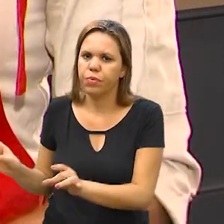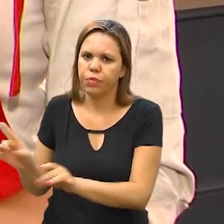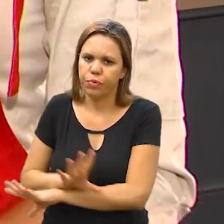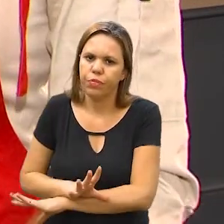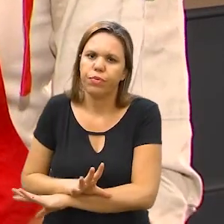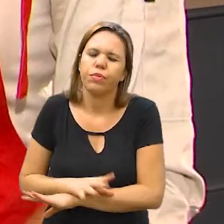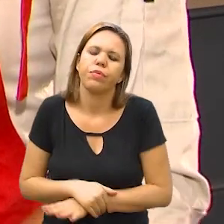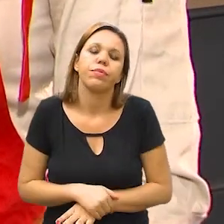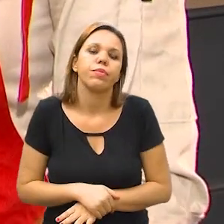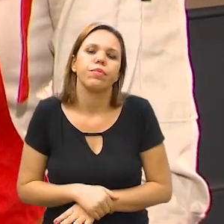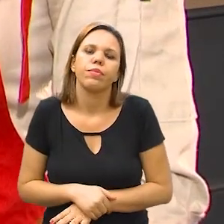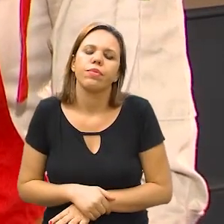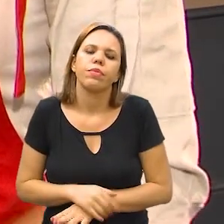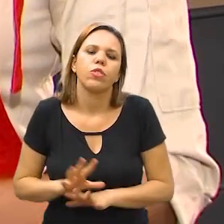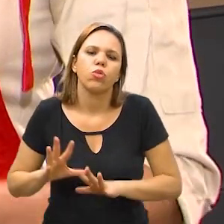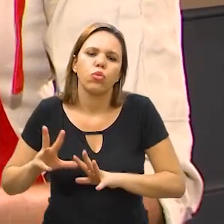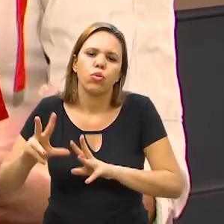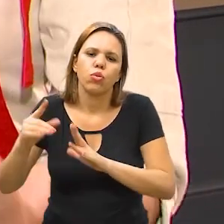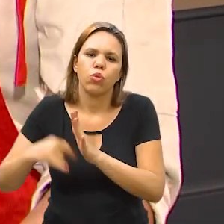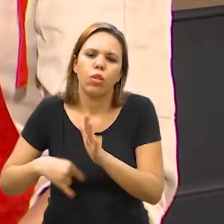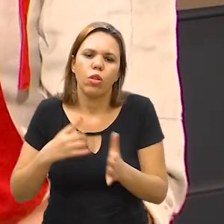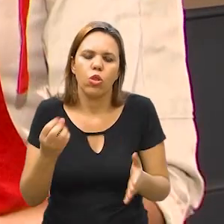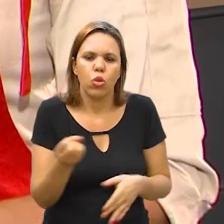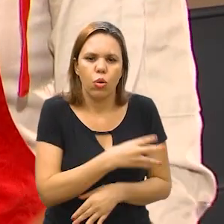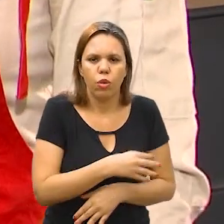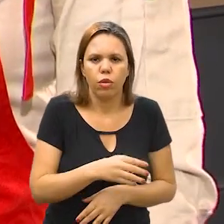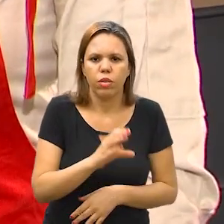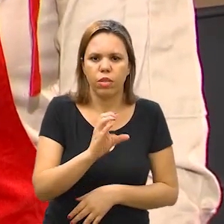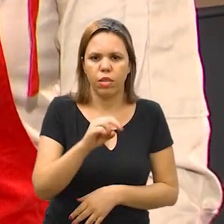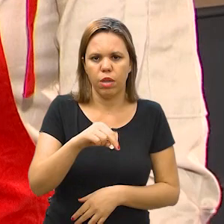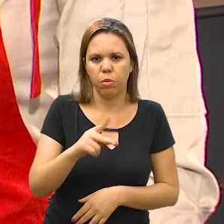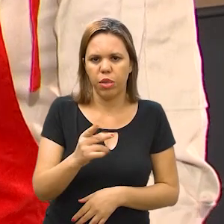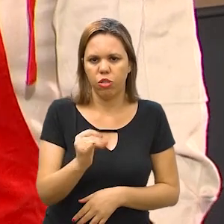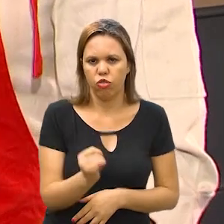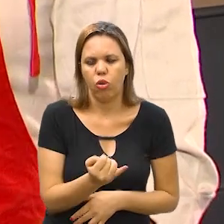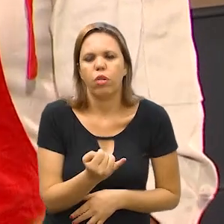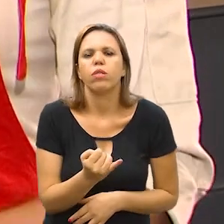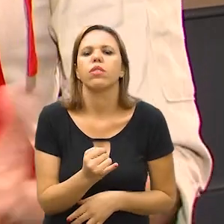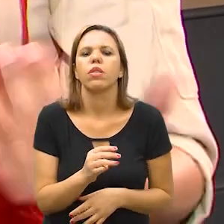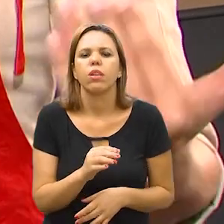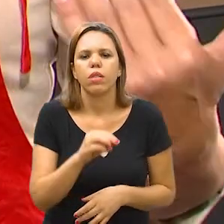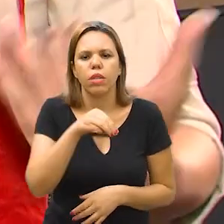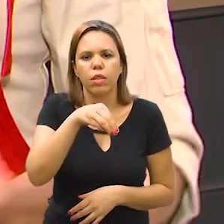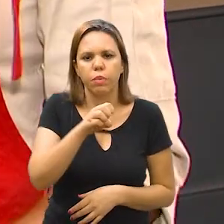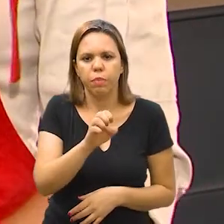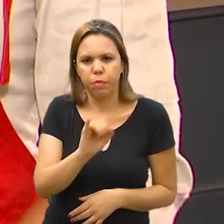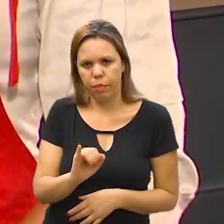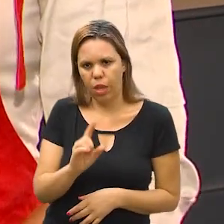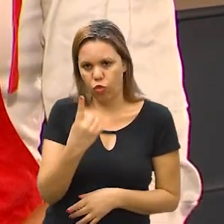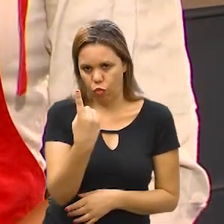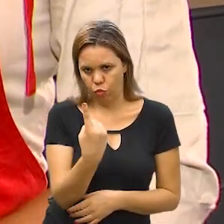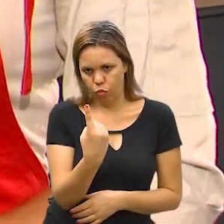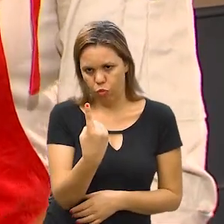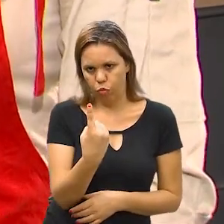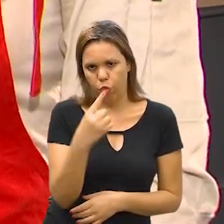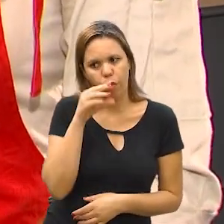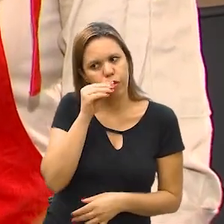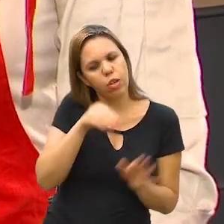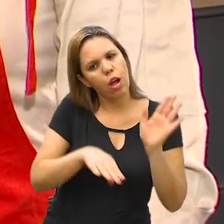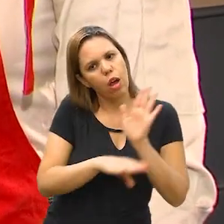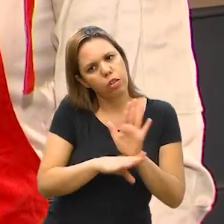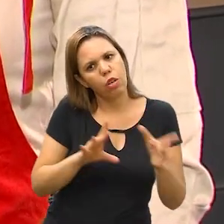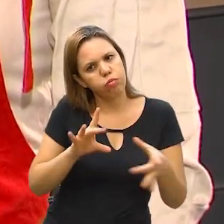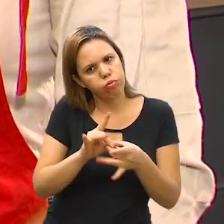encerrei ela, findei com todos os... e abri um novo CNPJ de MEI. porque eu só tenho uma ajudante, então ele